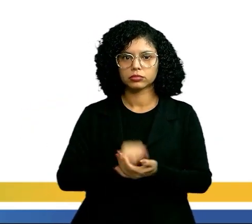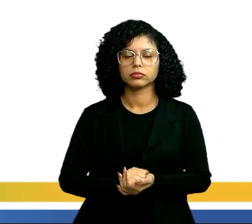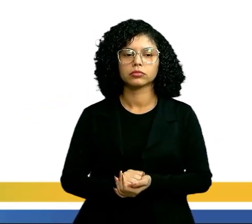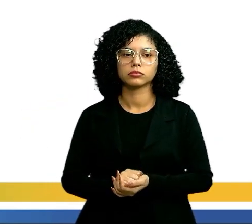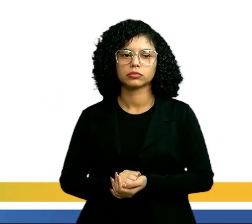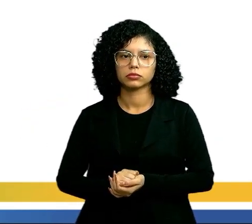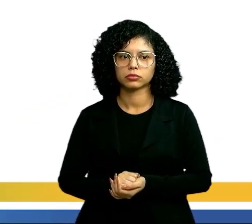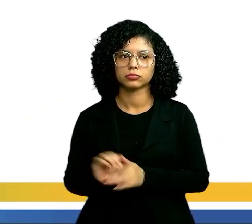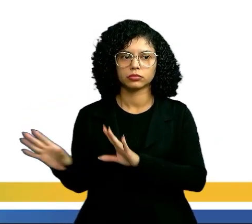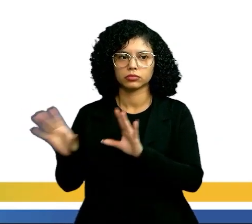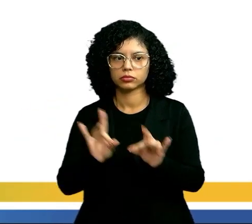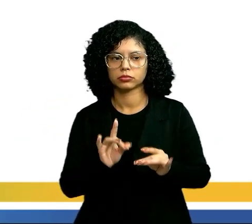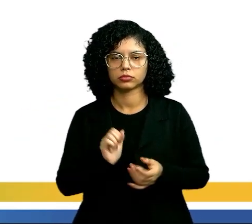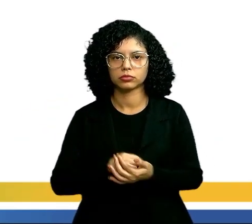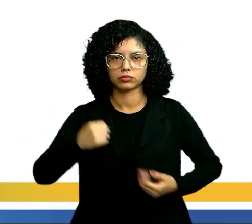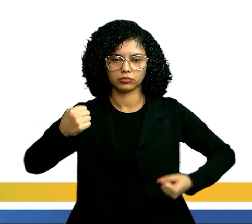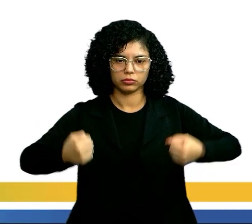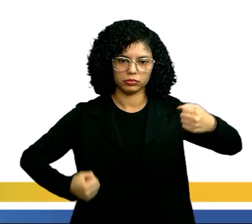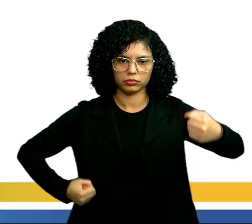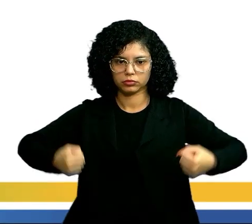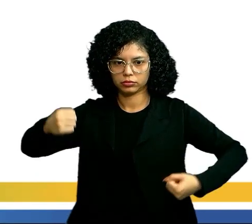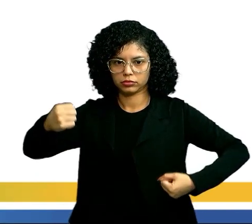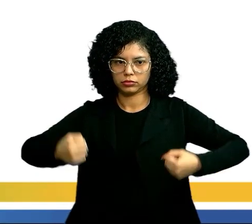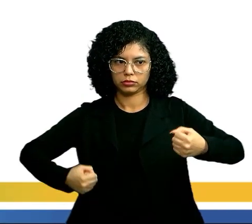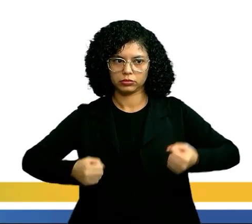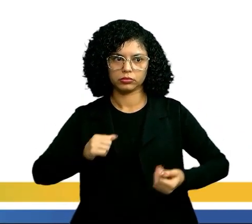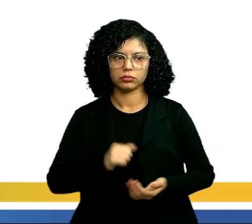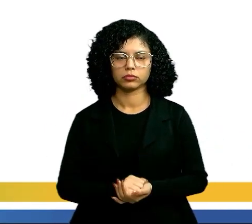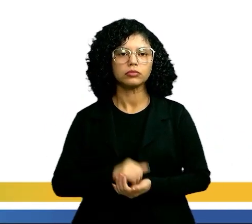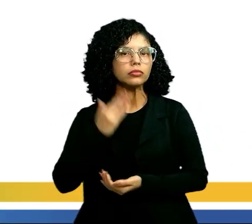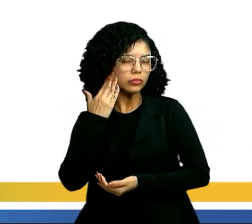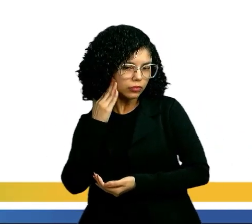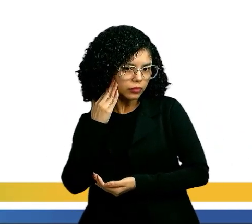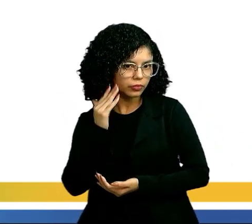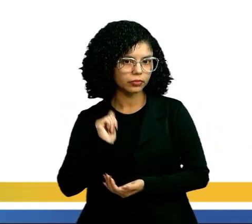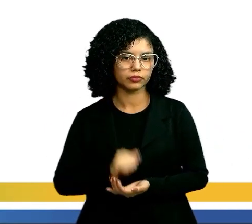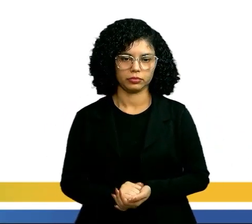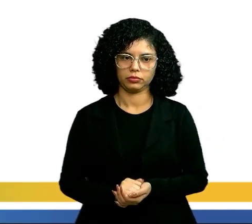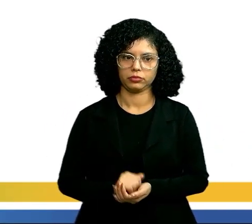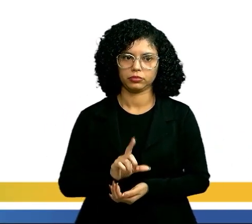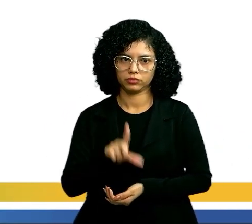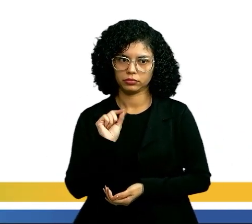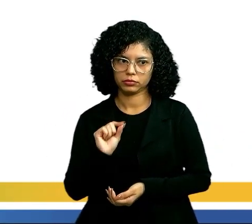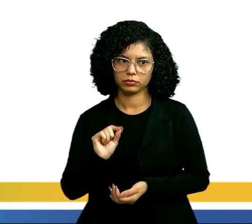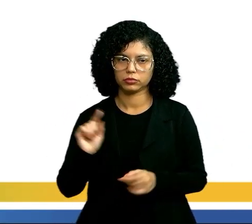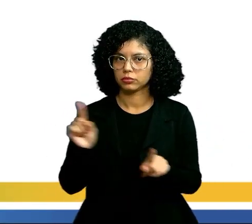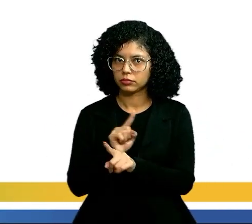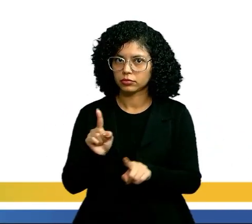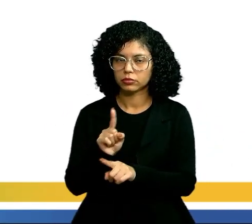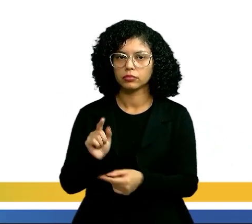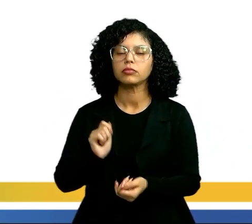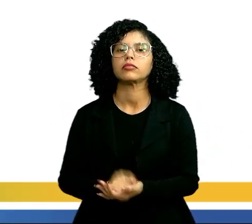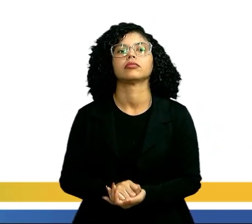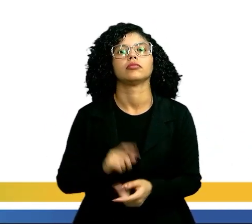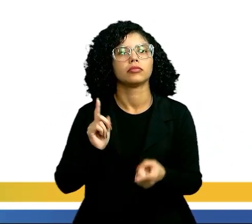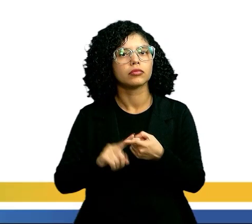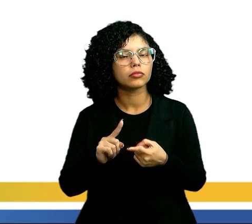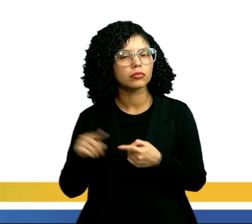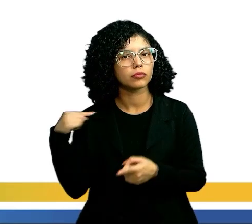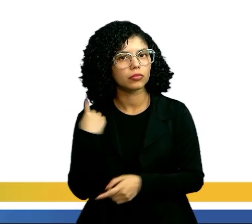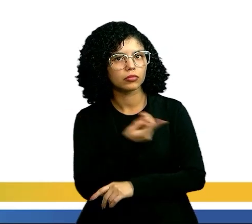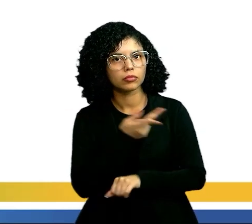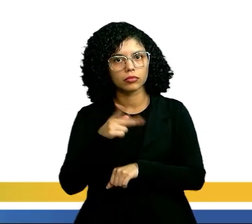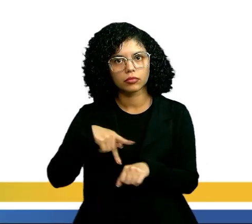no comércio através dos caminhões, das carretas, né? Isso foi escolhido à toa? De jeito nenhum, porque o